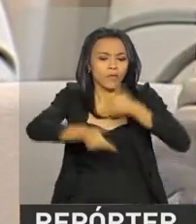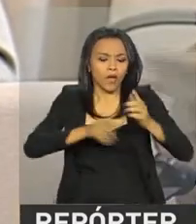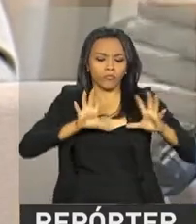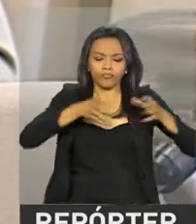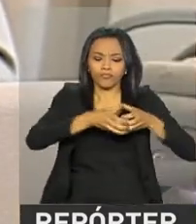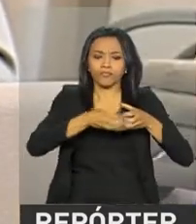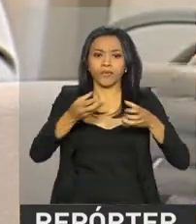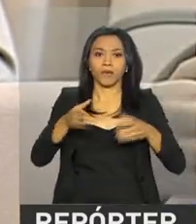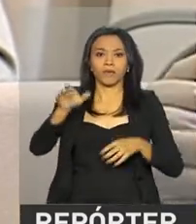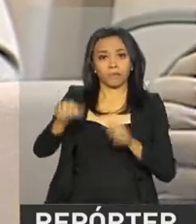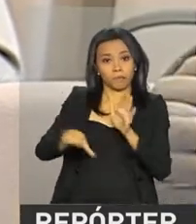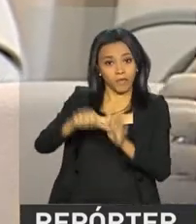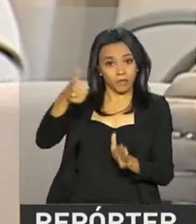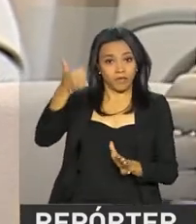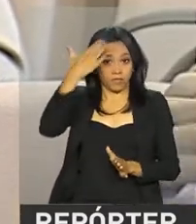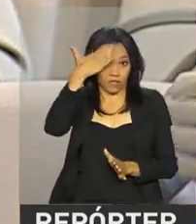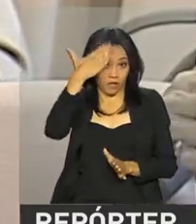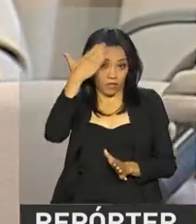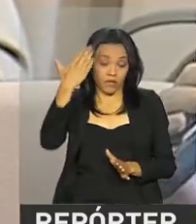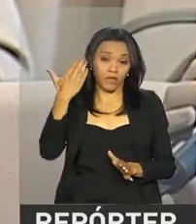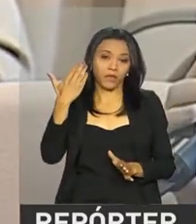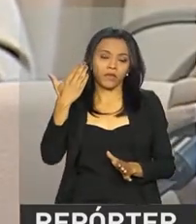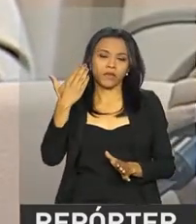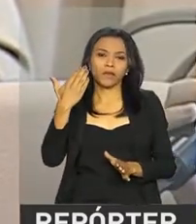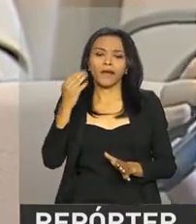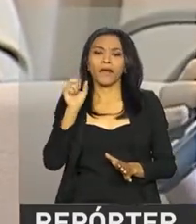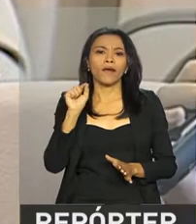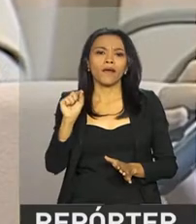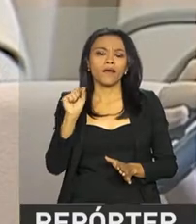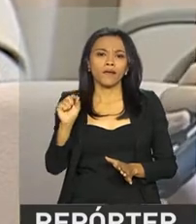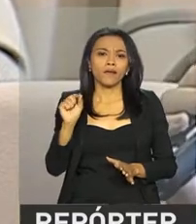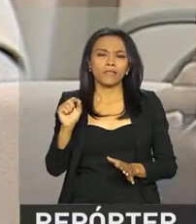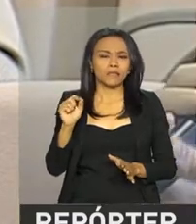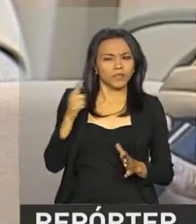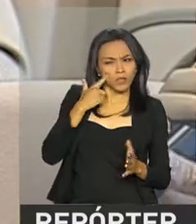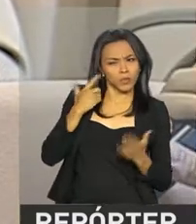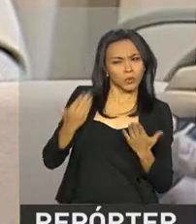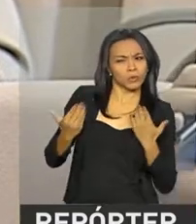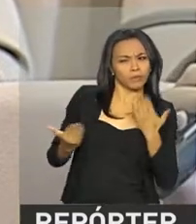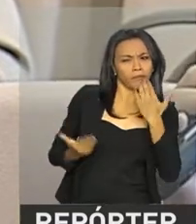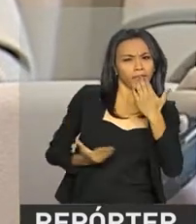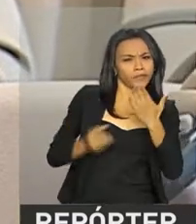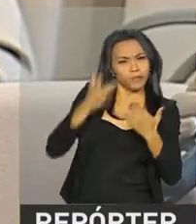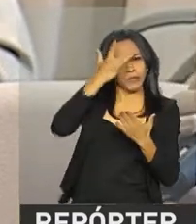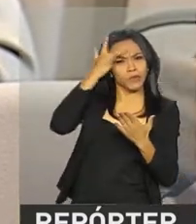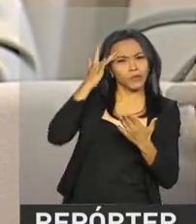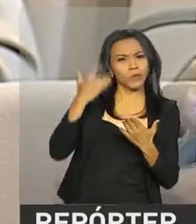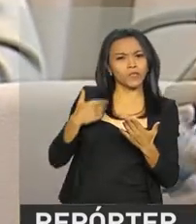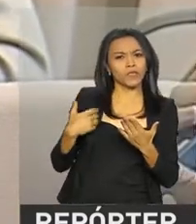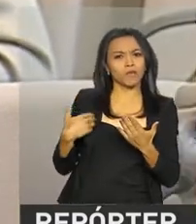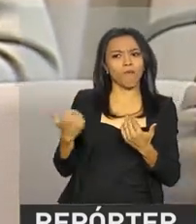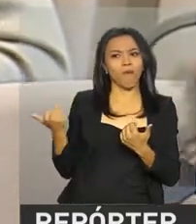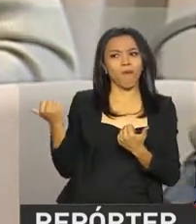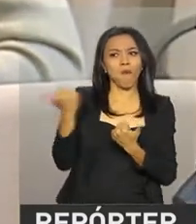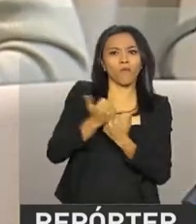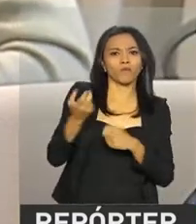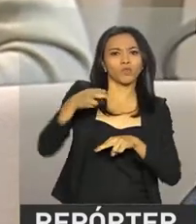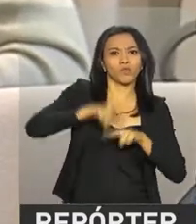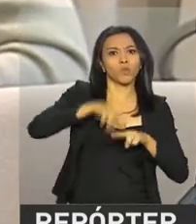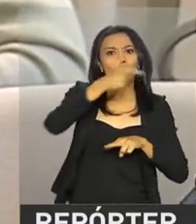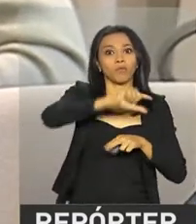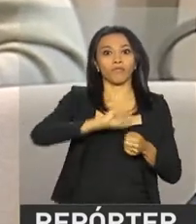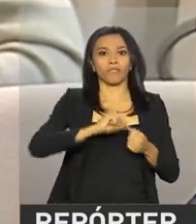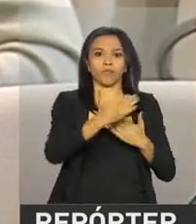Primeiro, saber se essa situação de suspeita sobre fraude no exame, se já foi descartado, algum caso